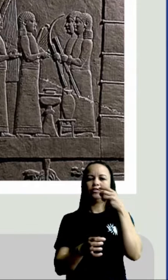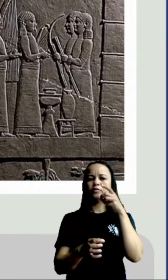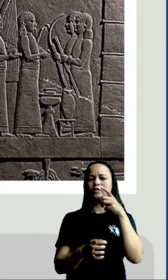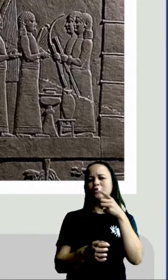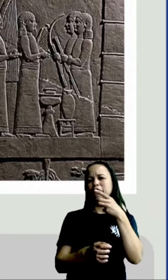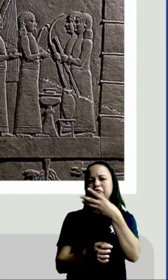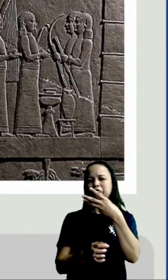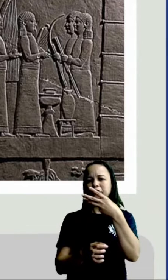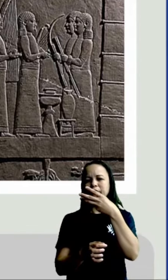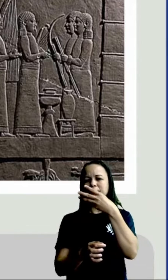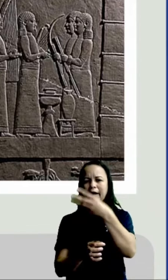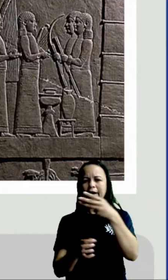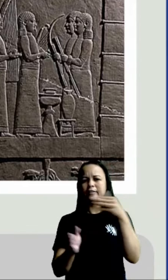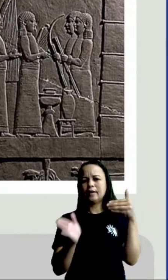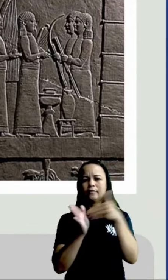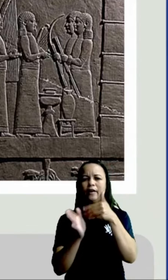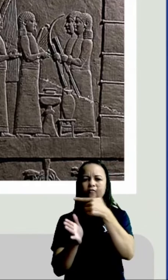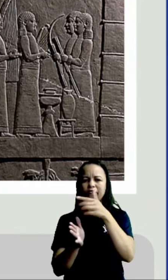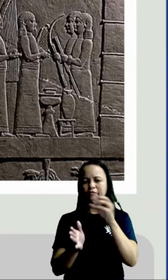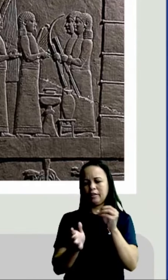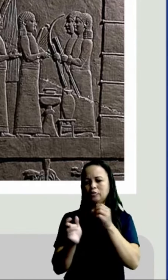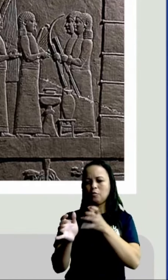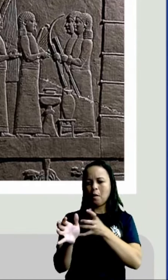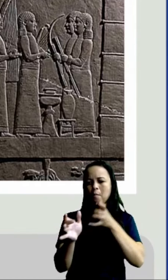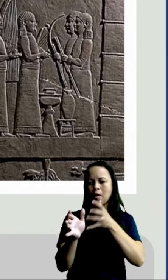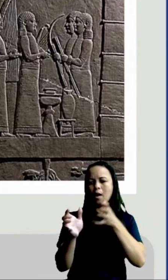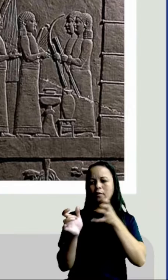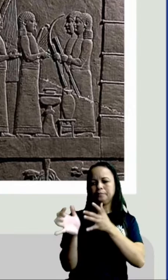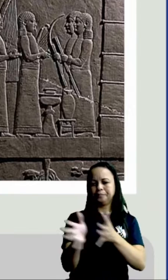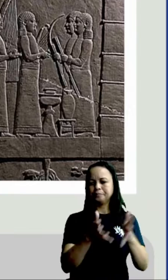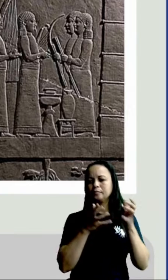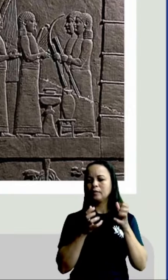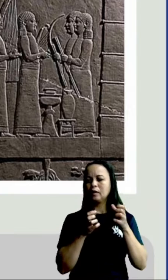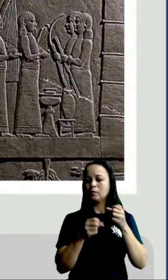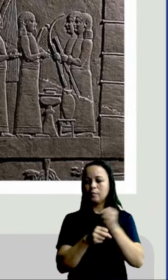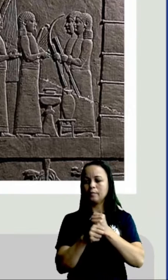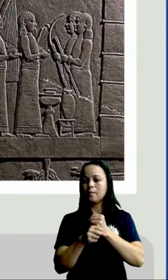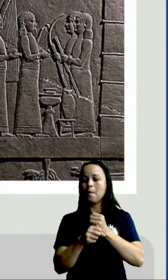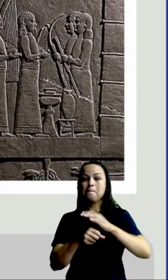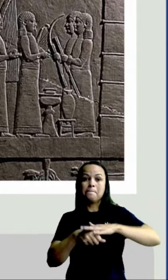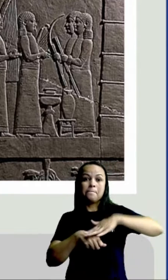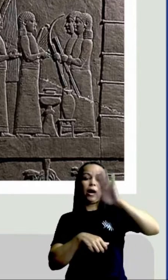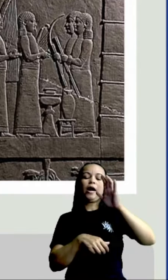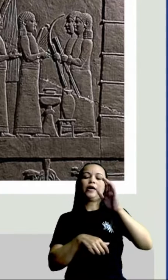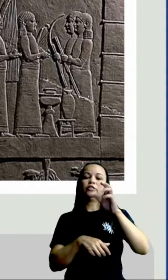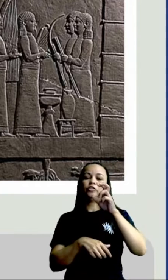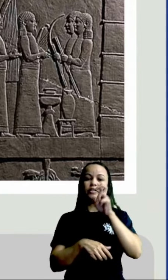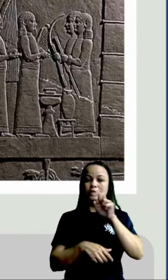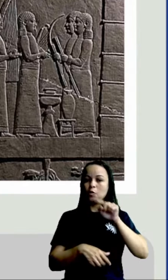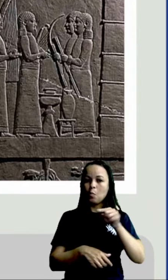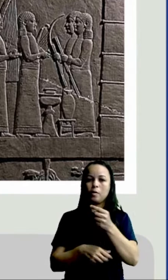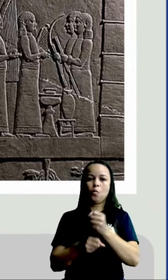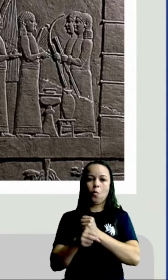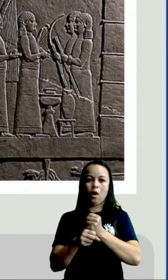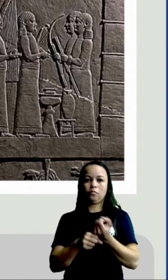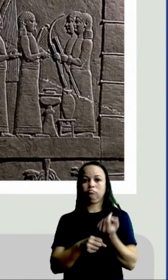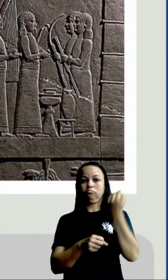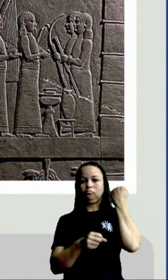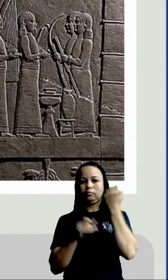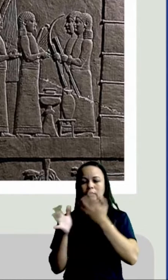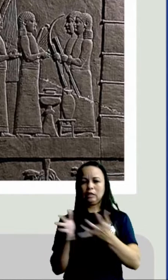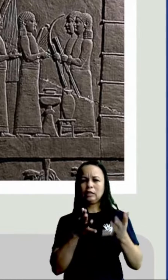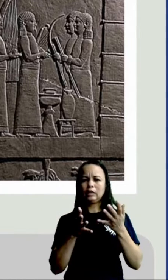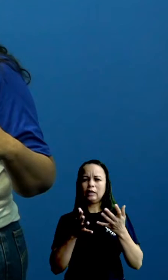estimava-se que seja objecto com mais de 5.000 anos também foram descobertos pintar acho que é pertencer ao povo